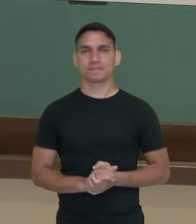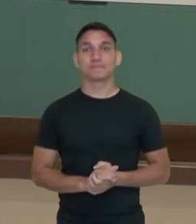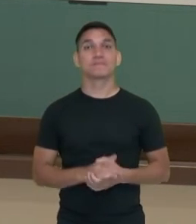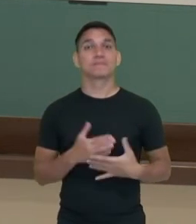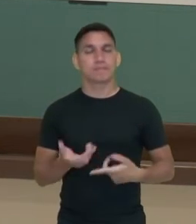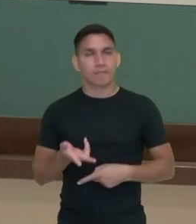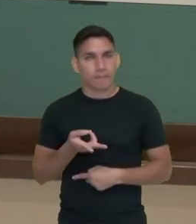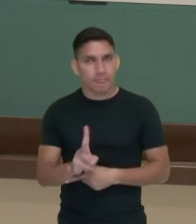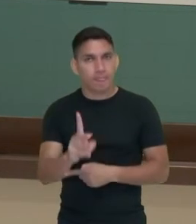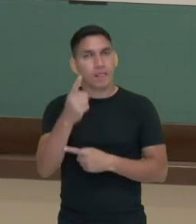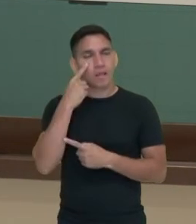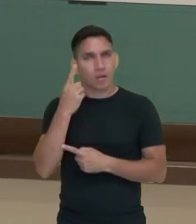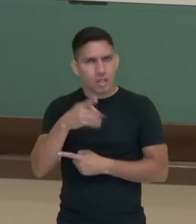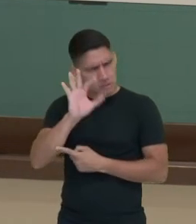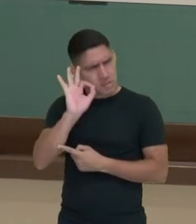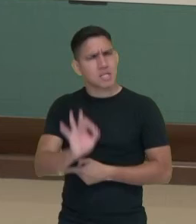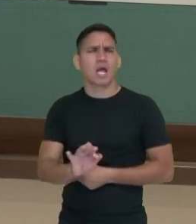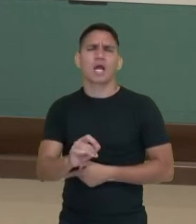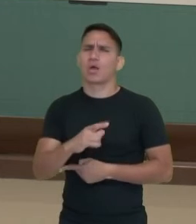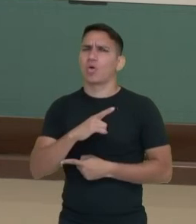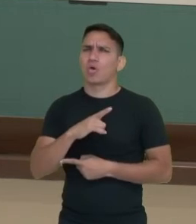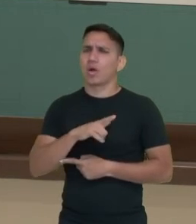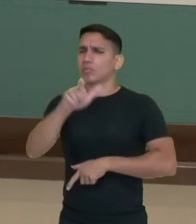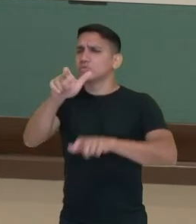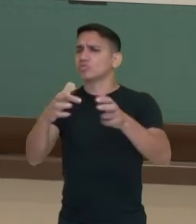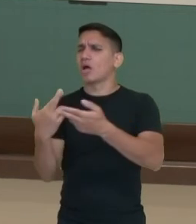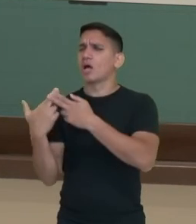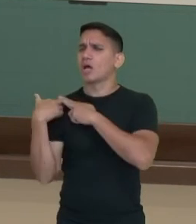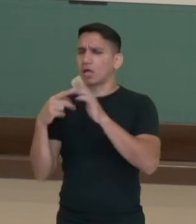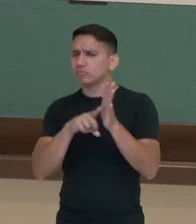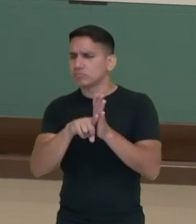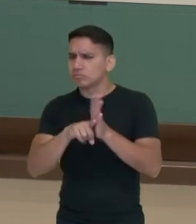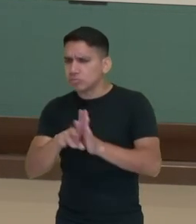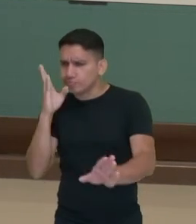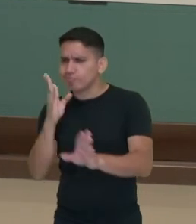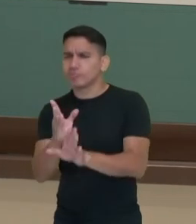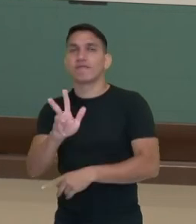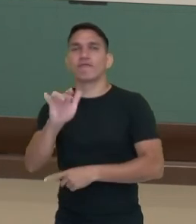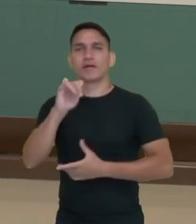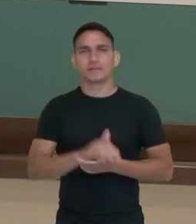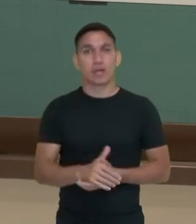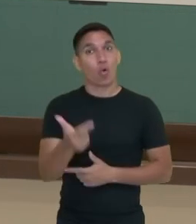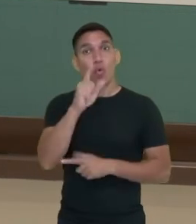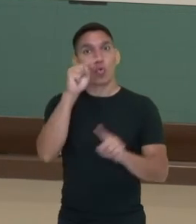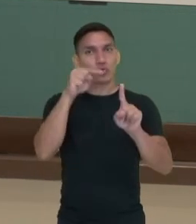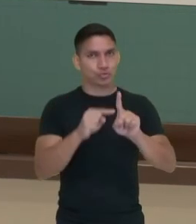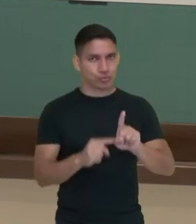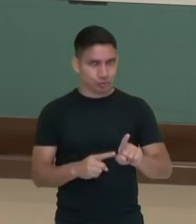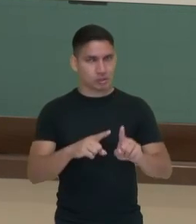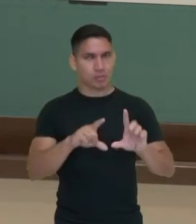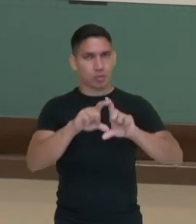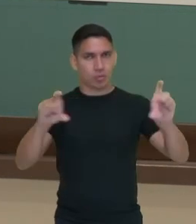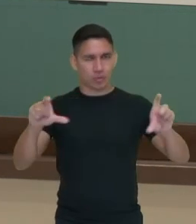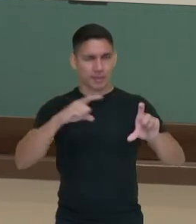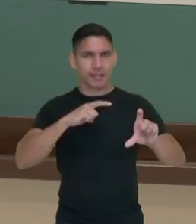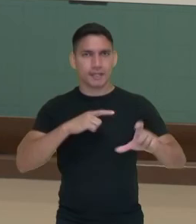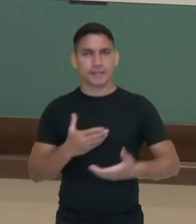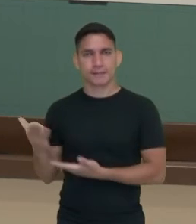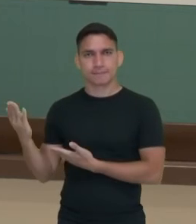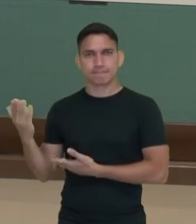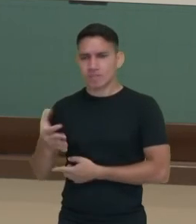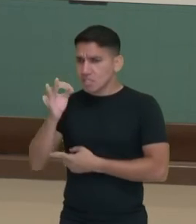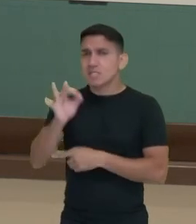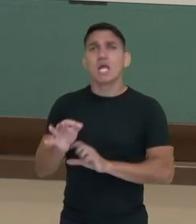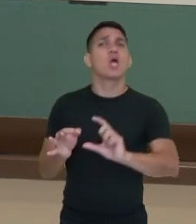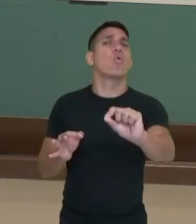E ainda, tenha certeza de que os responsáveis serão investigados. Temos um outro tipo de oração aqui. Tenha certeza